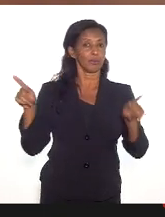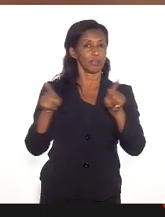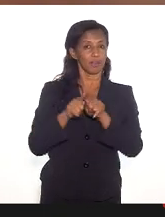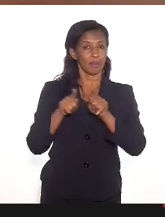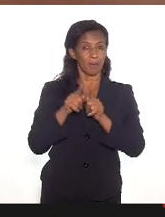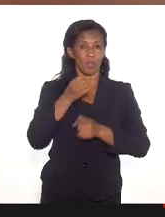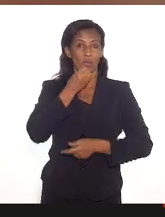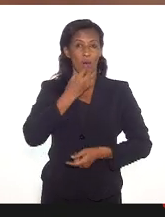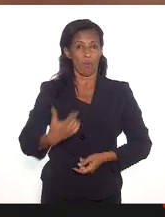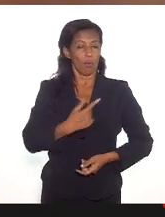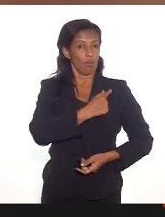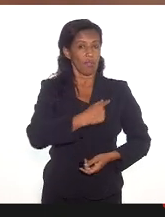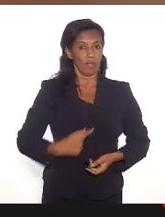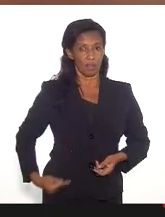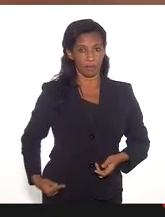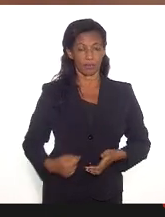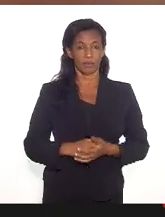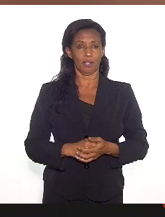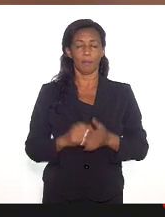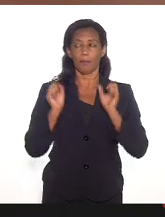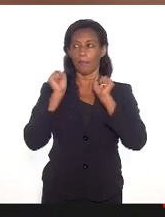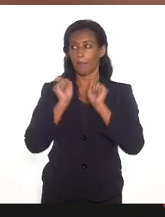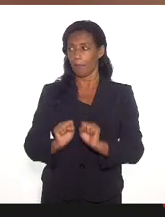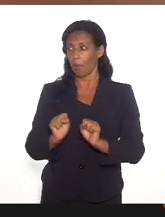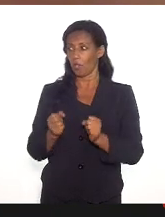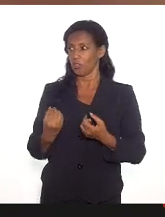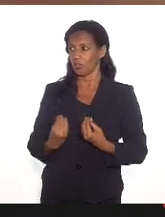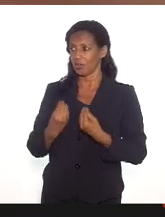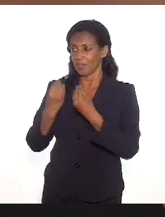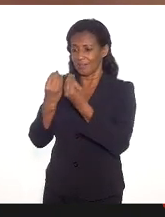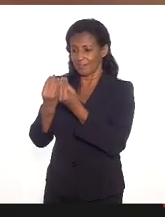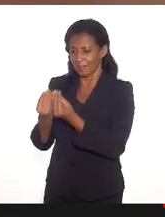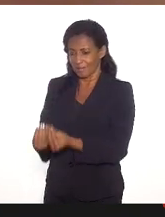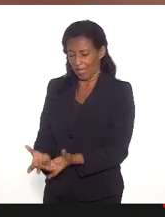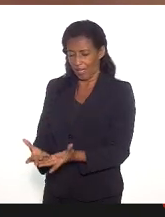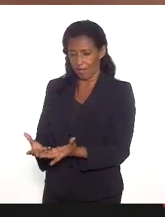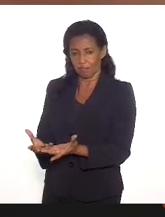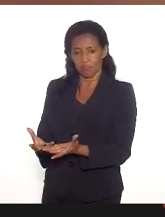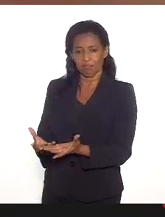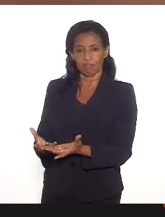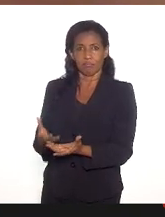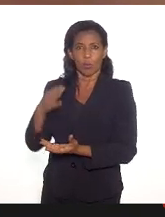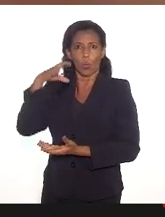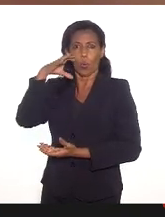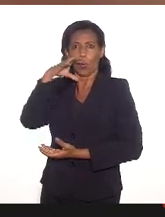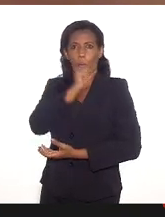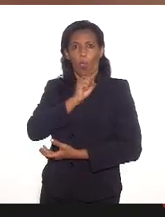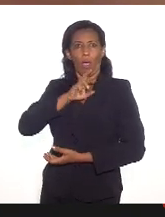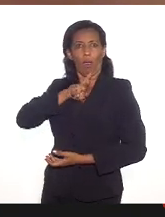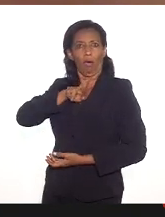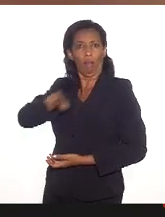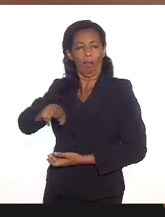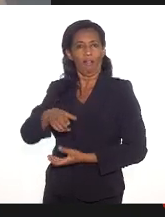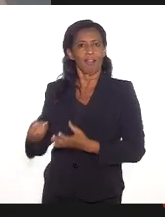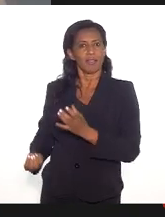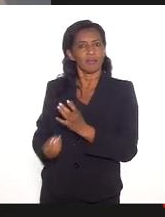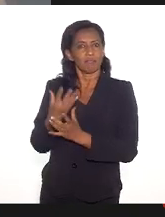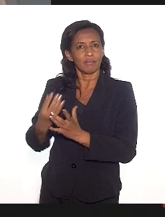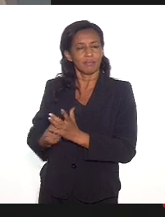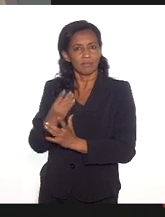boa governança pode dar frutos mais rápidos a essa